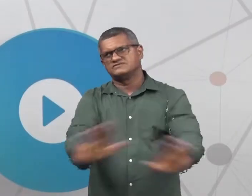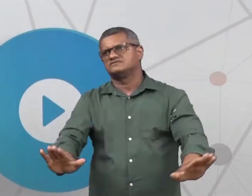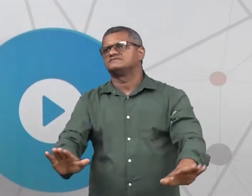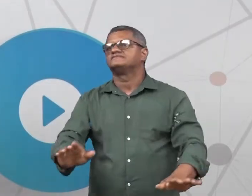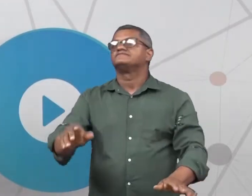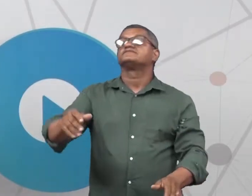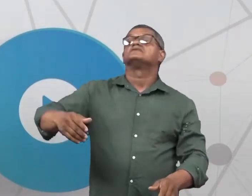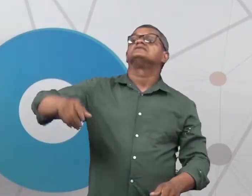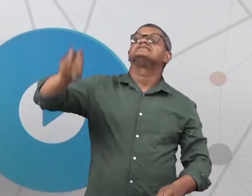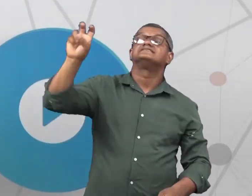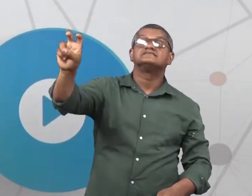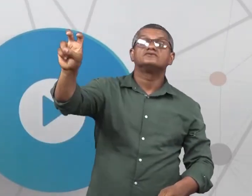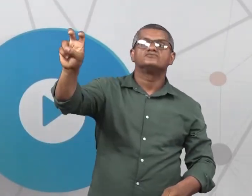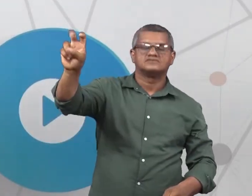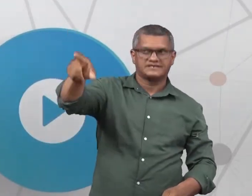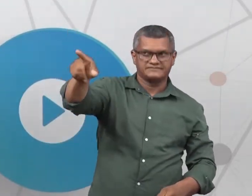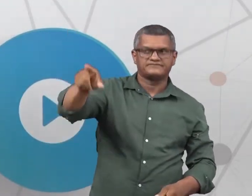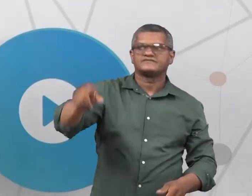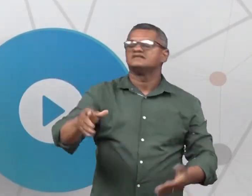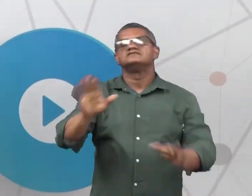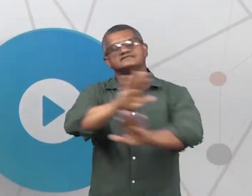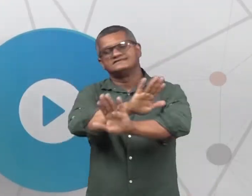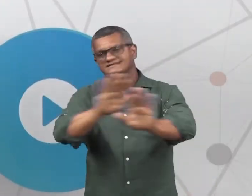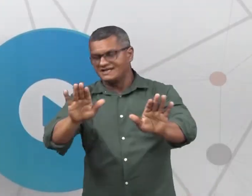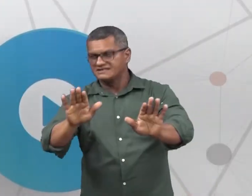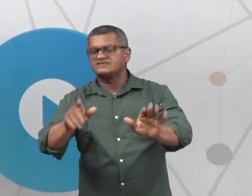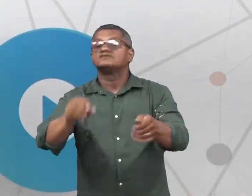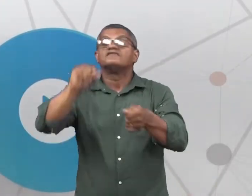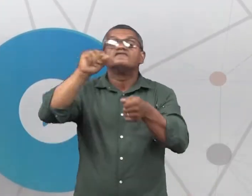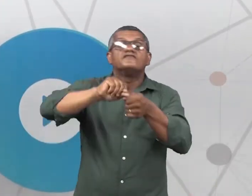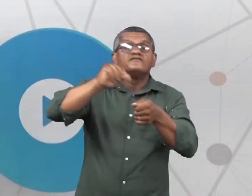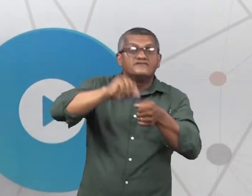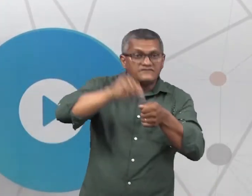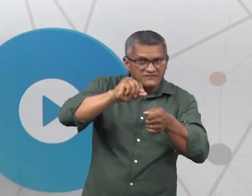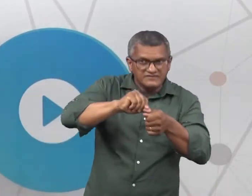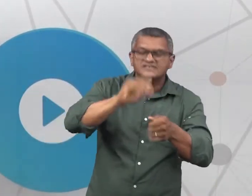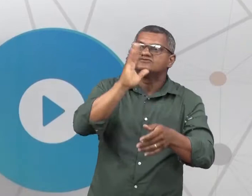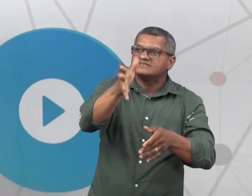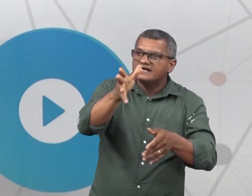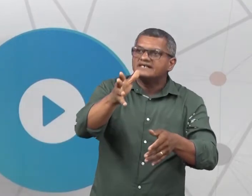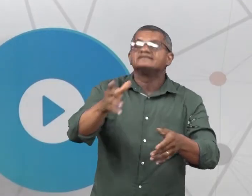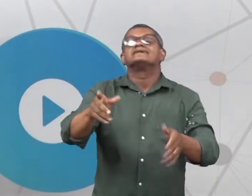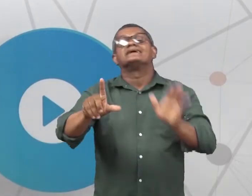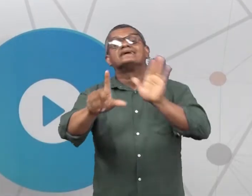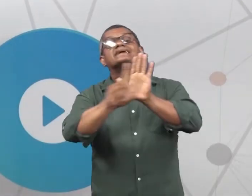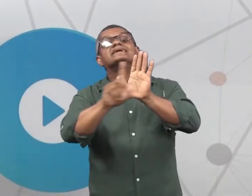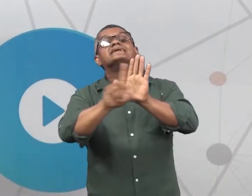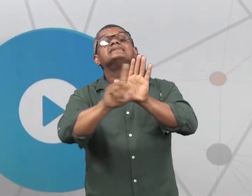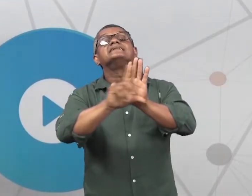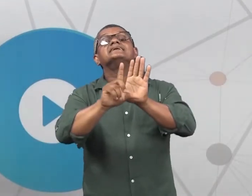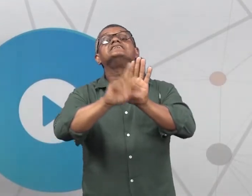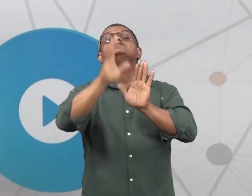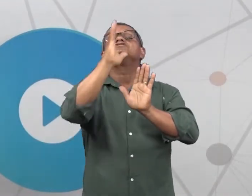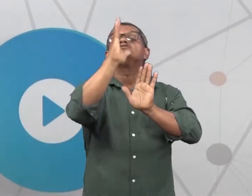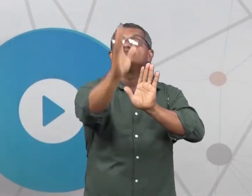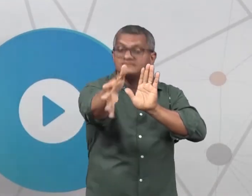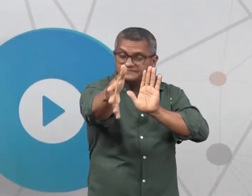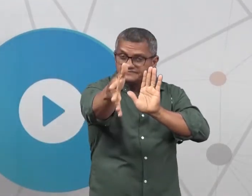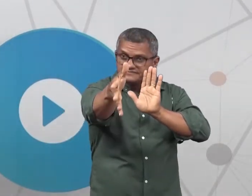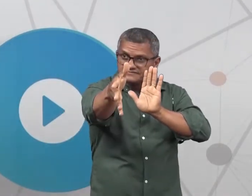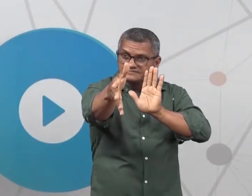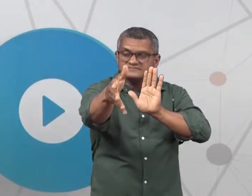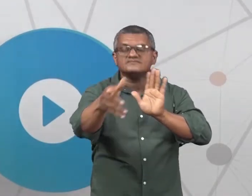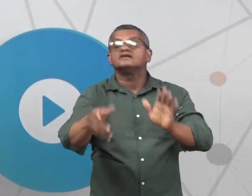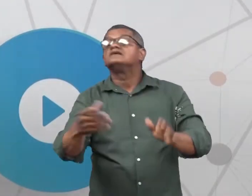barra tudo. E temos a revogação. A revogação quando algo já foi realizado, né, aquela lei teoricamente